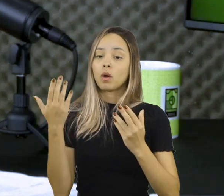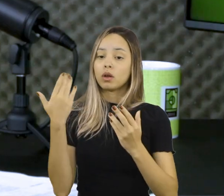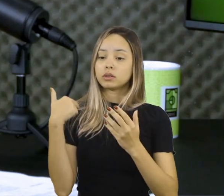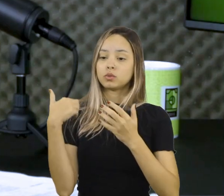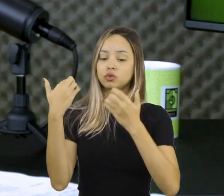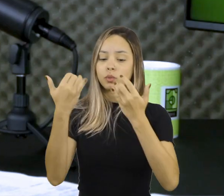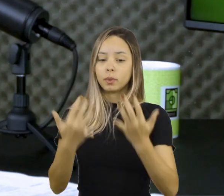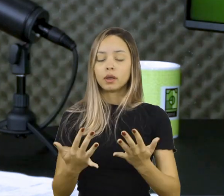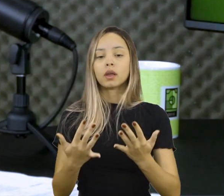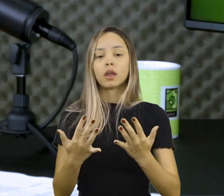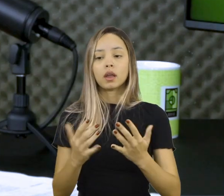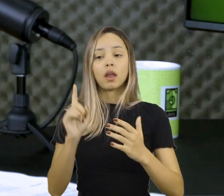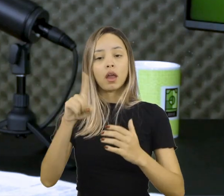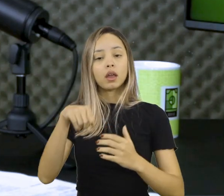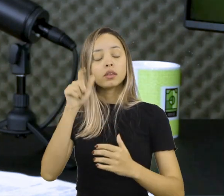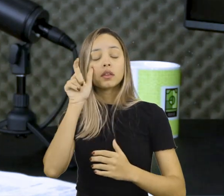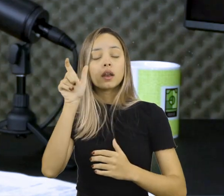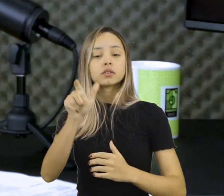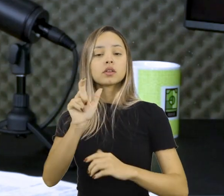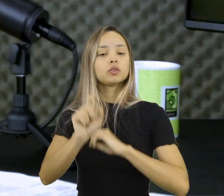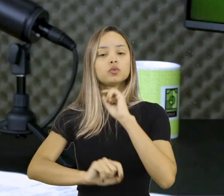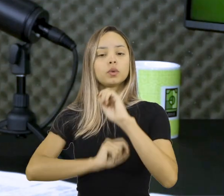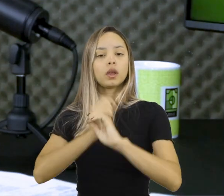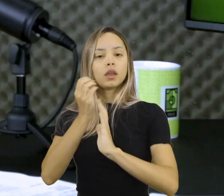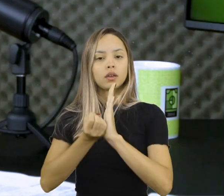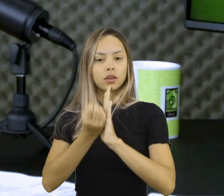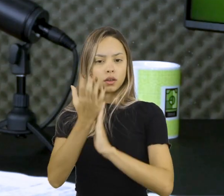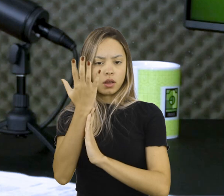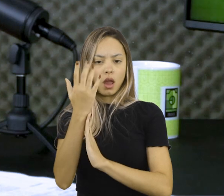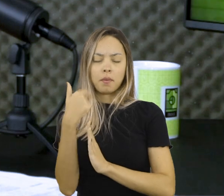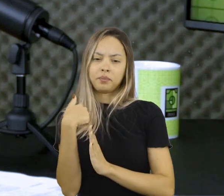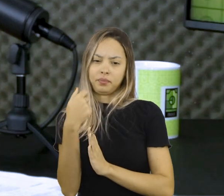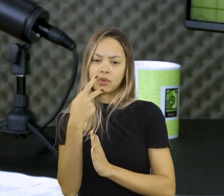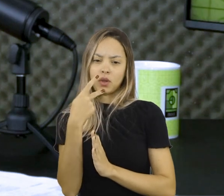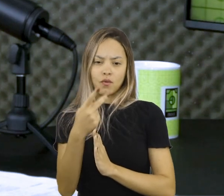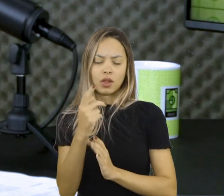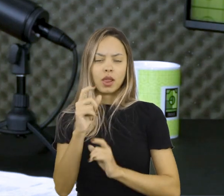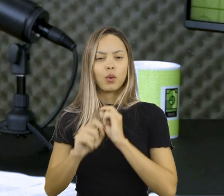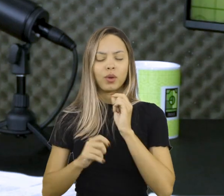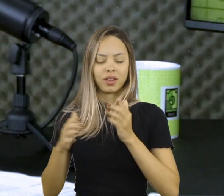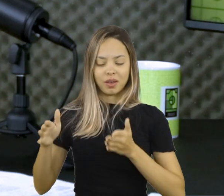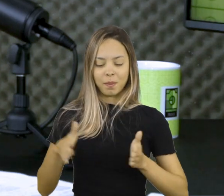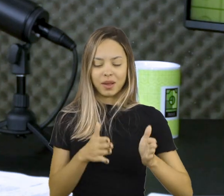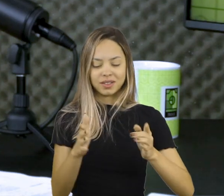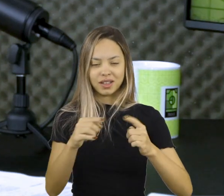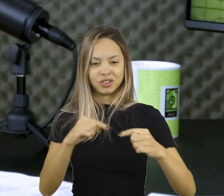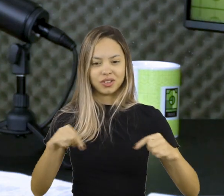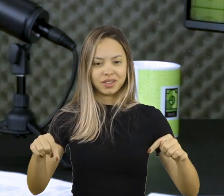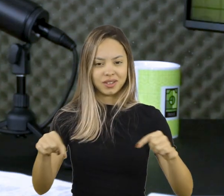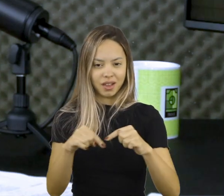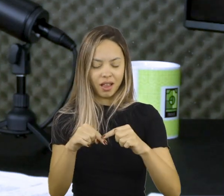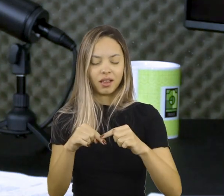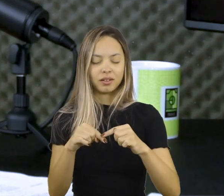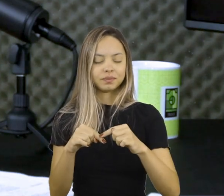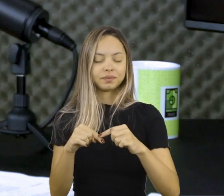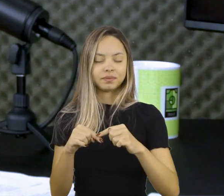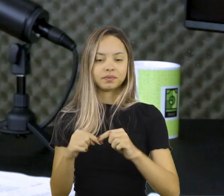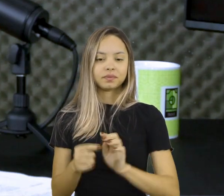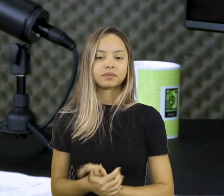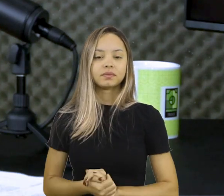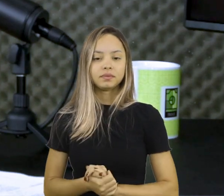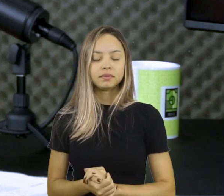isso que eu acho interessante criar algo Eu chamei aqui de passagem de sala mas eh